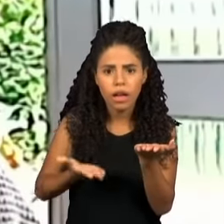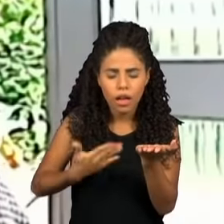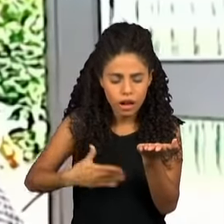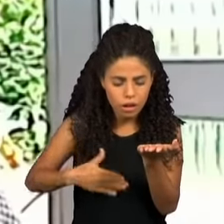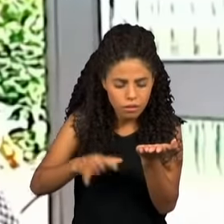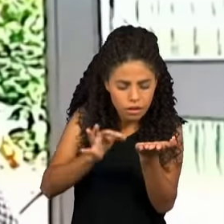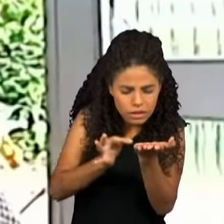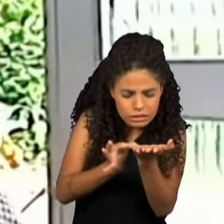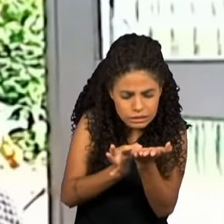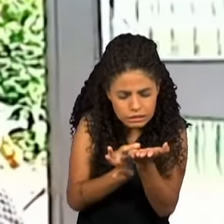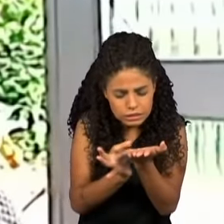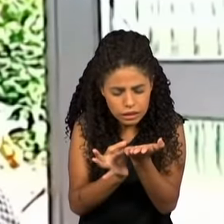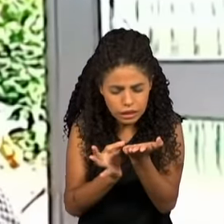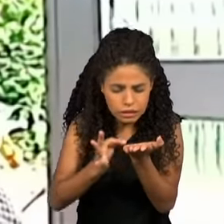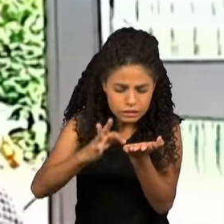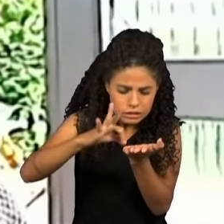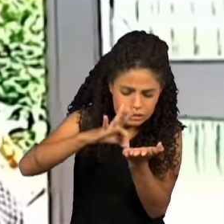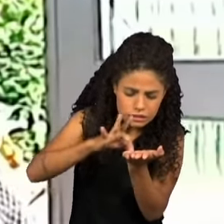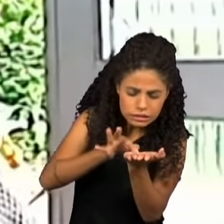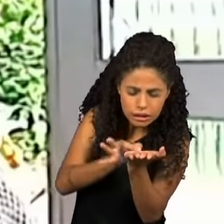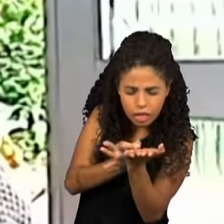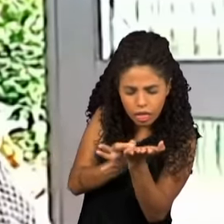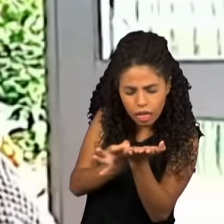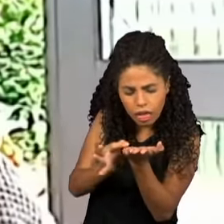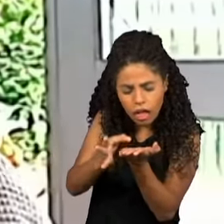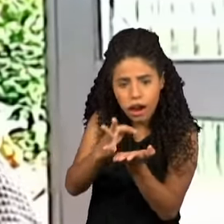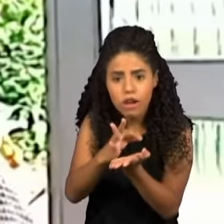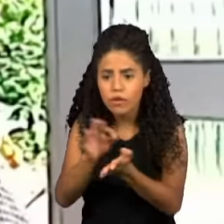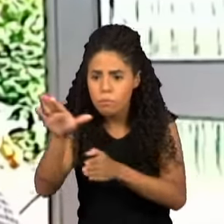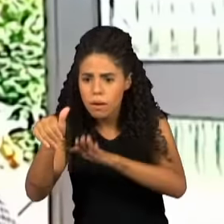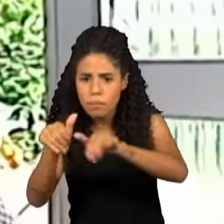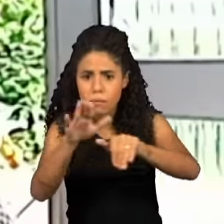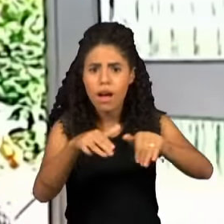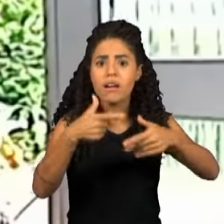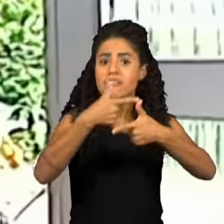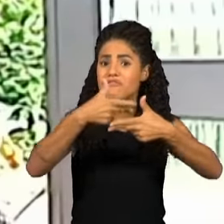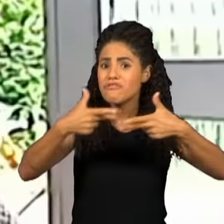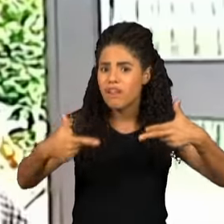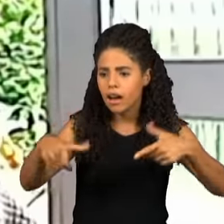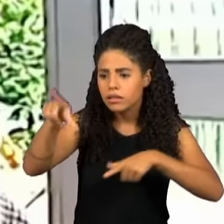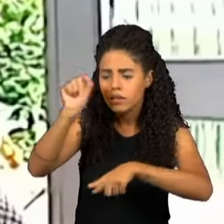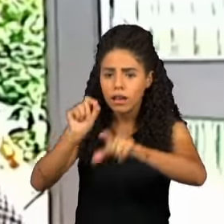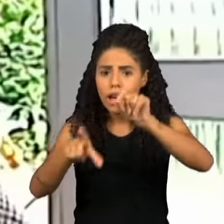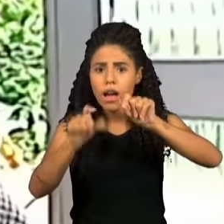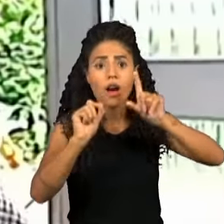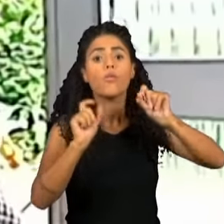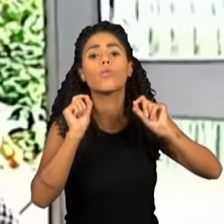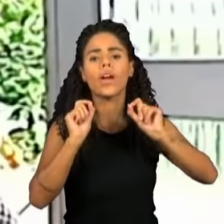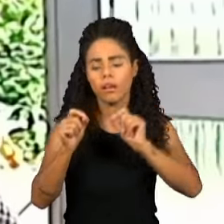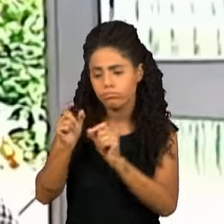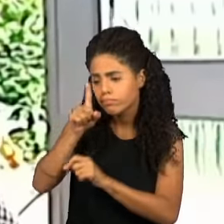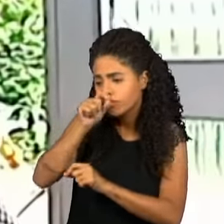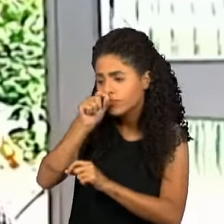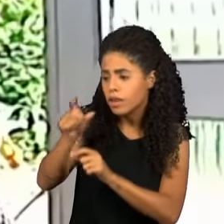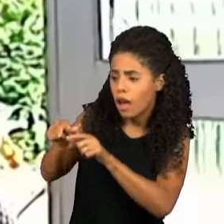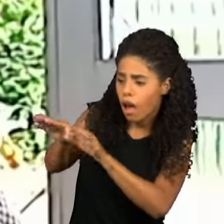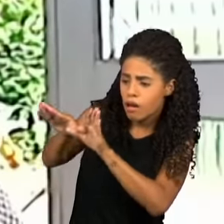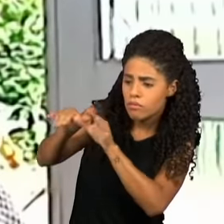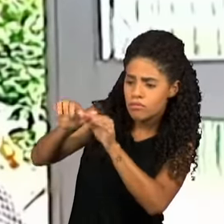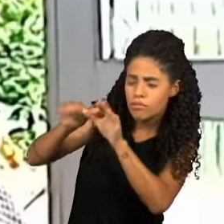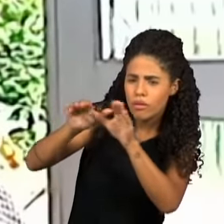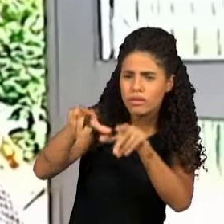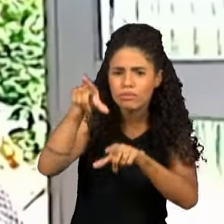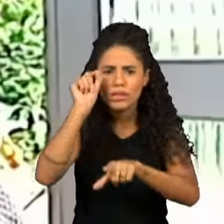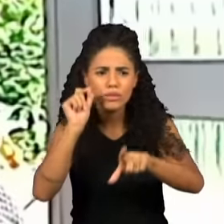a primeira ideia foi fazer uma coleção de aves todas ameaçadas de extinção e foram todas bordadas nessas folhas, né?